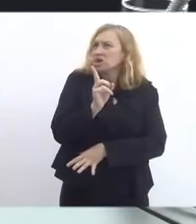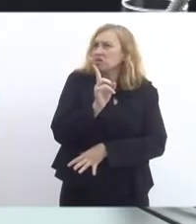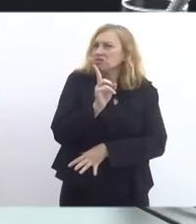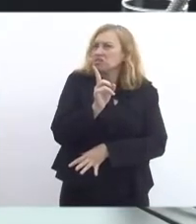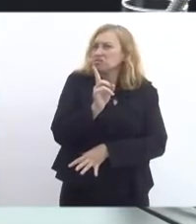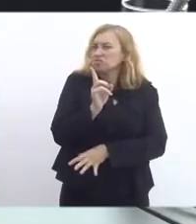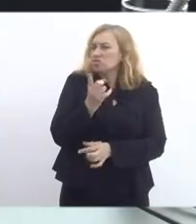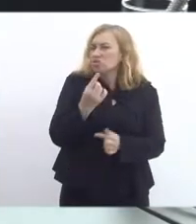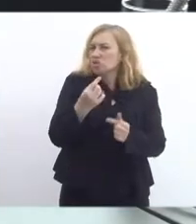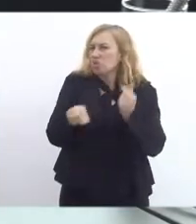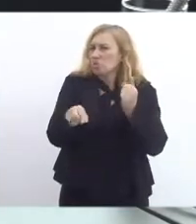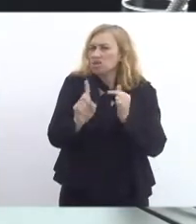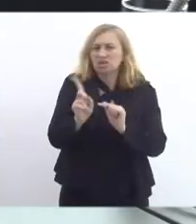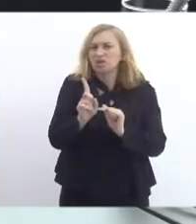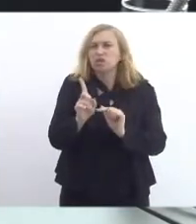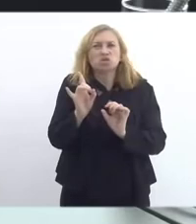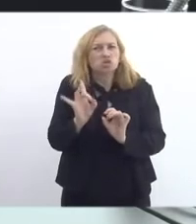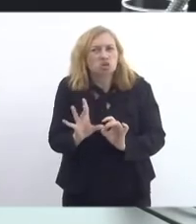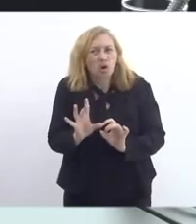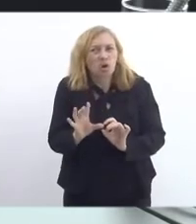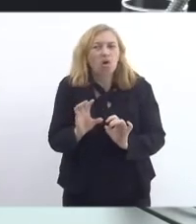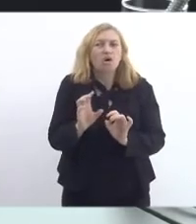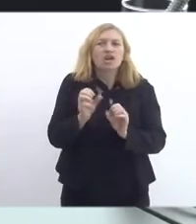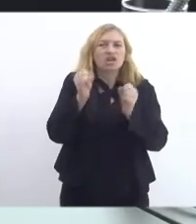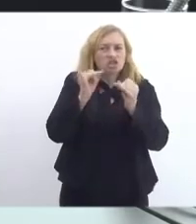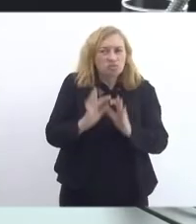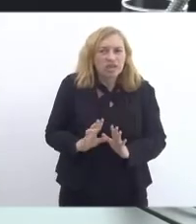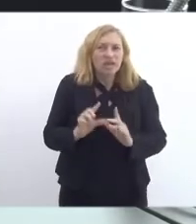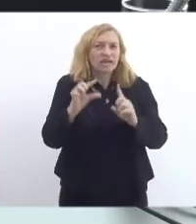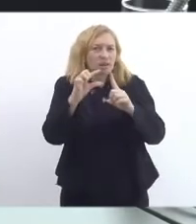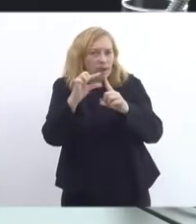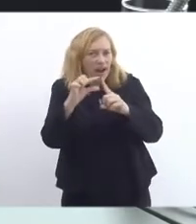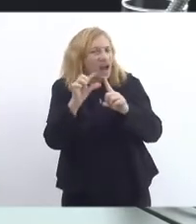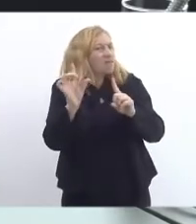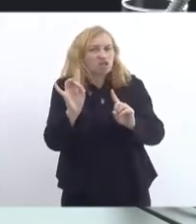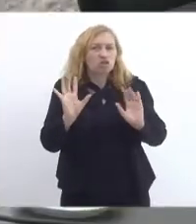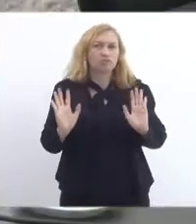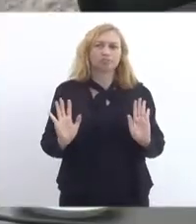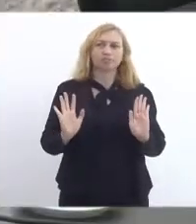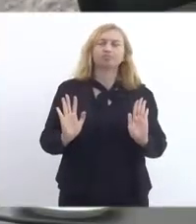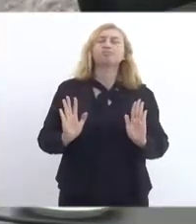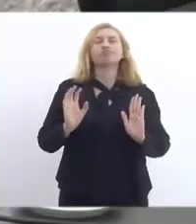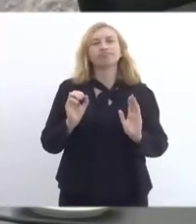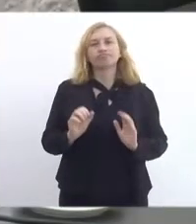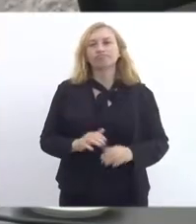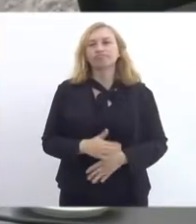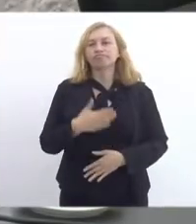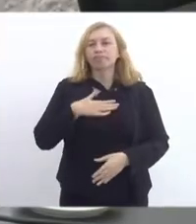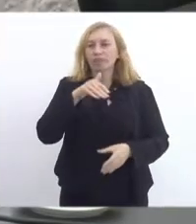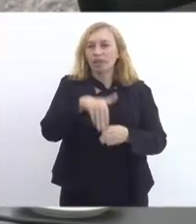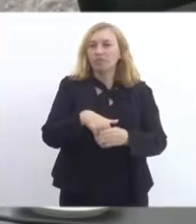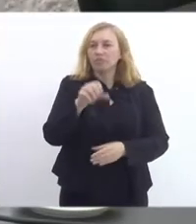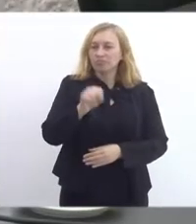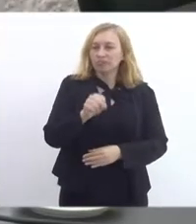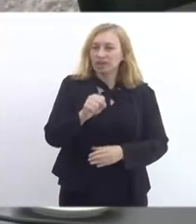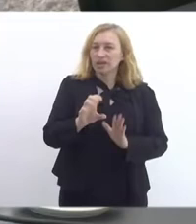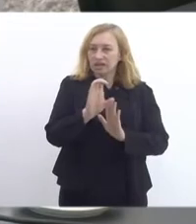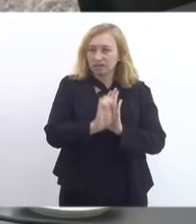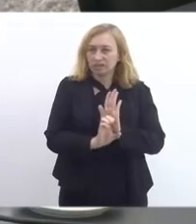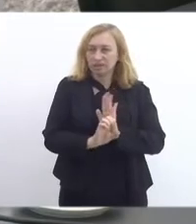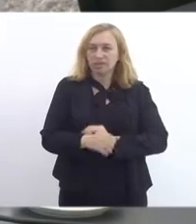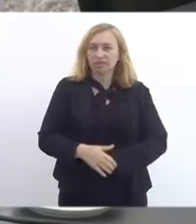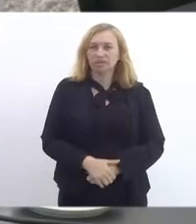abrir divergência aqui, eu só quis fazer a ponderação, não vou abrir divergência. Não. Então, o meu voto é favorável às emendas.